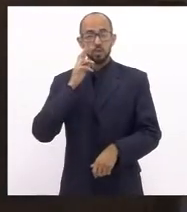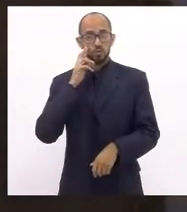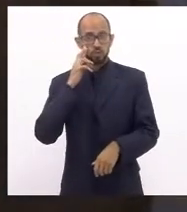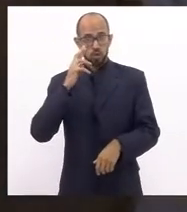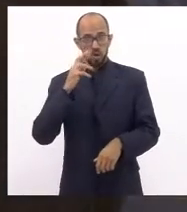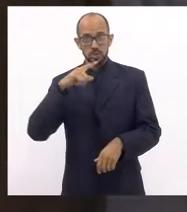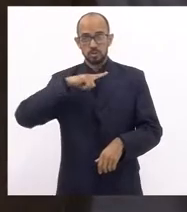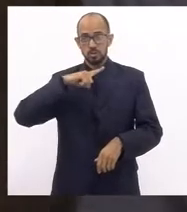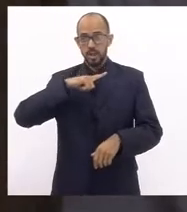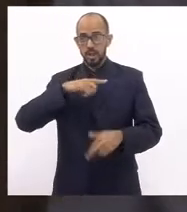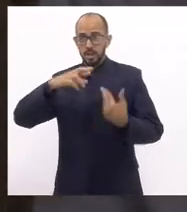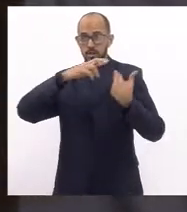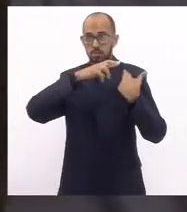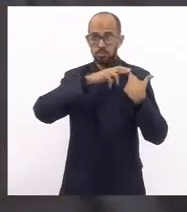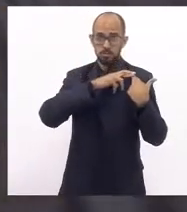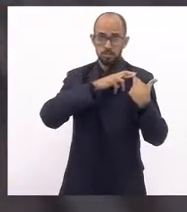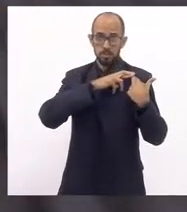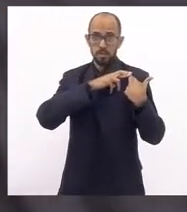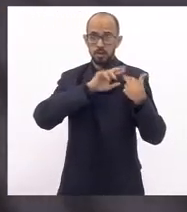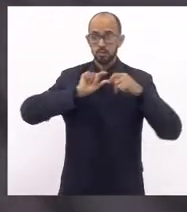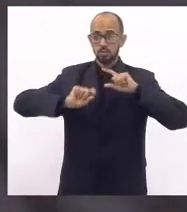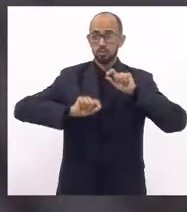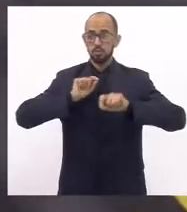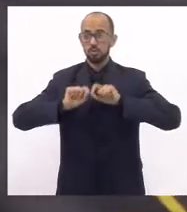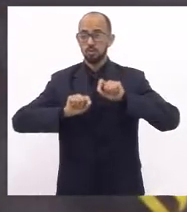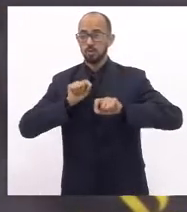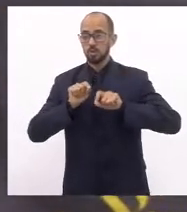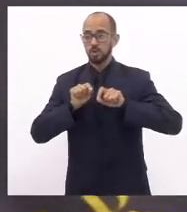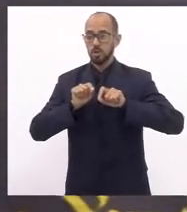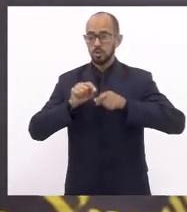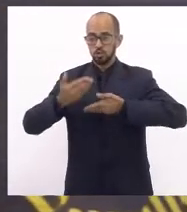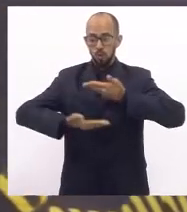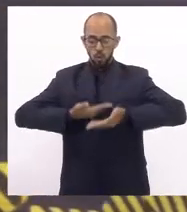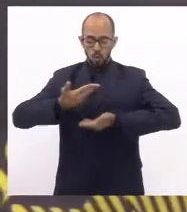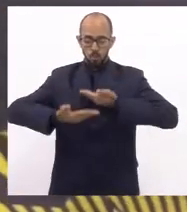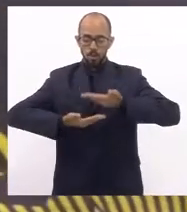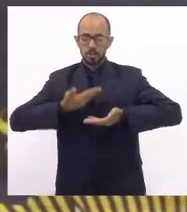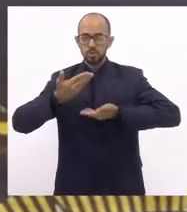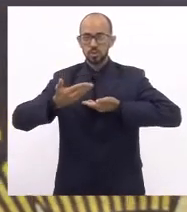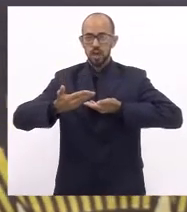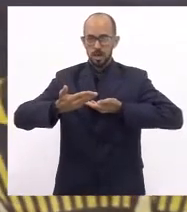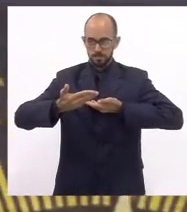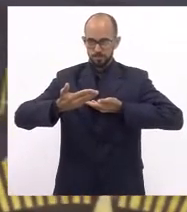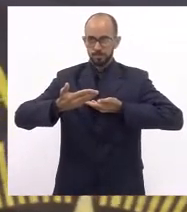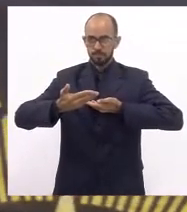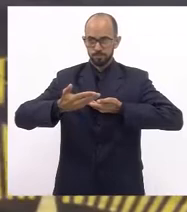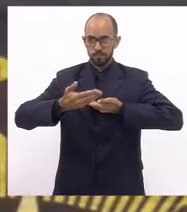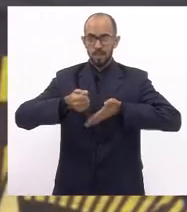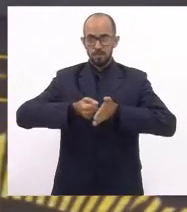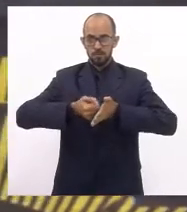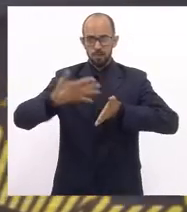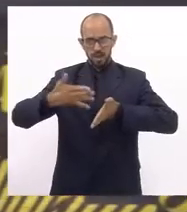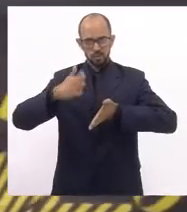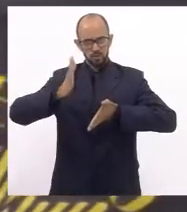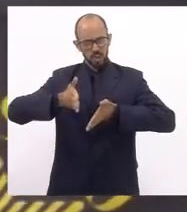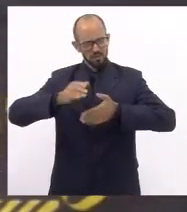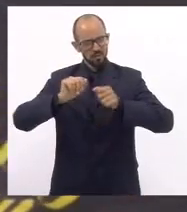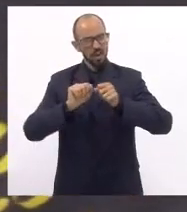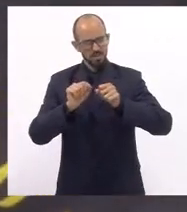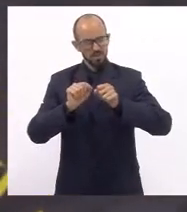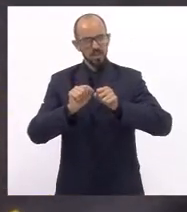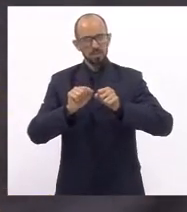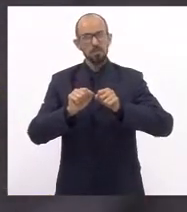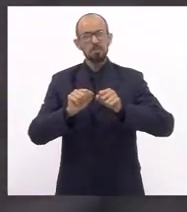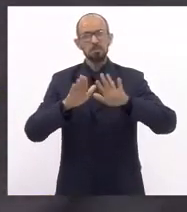a responsabilidade de compartilhar. Muitos já fazem, mas doravante farão com